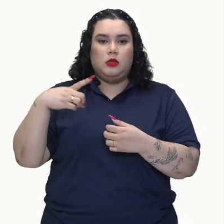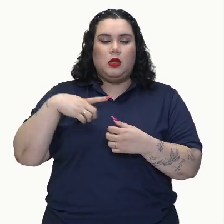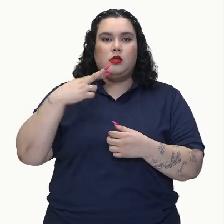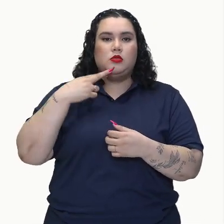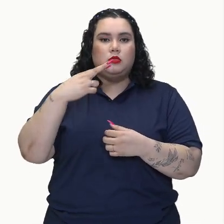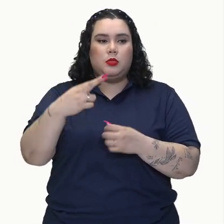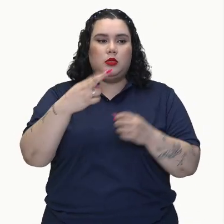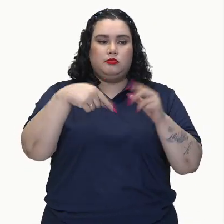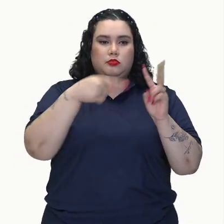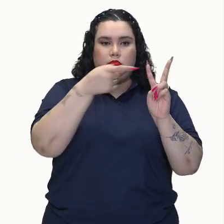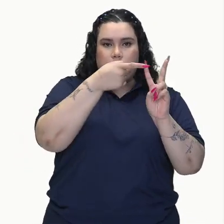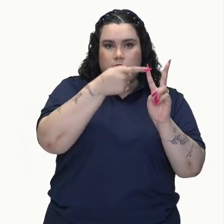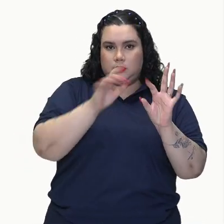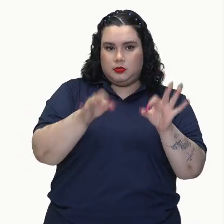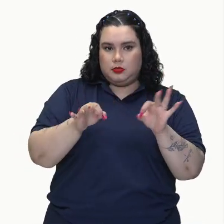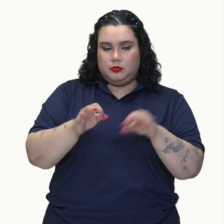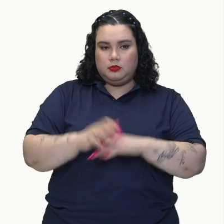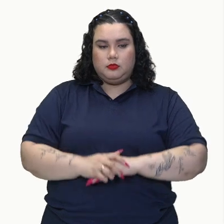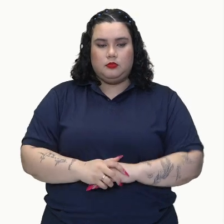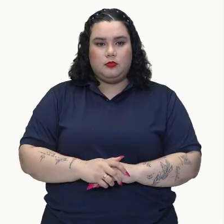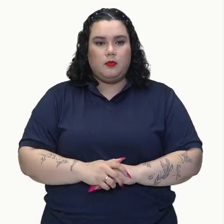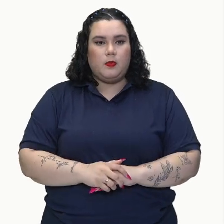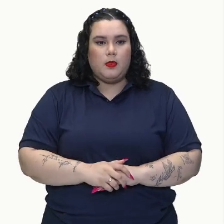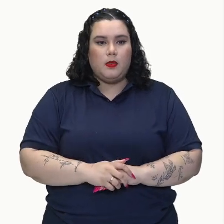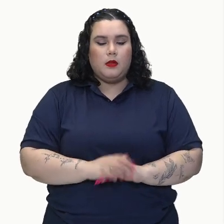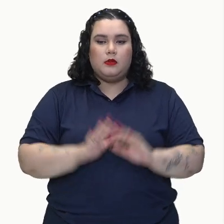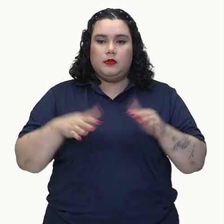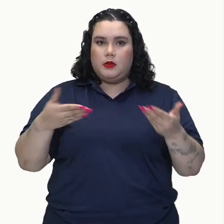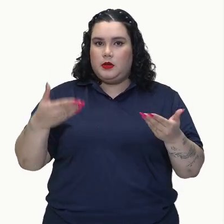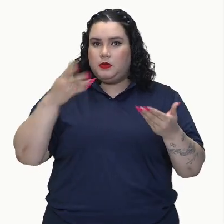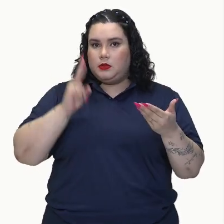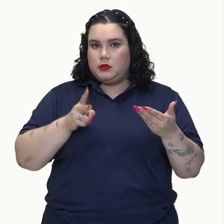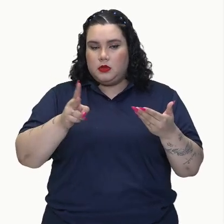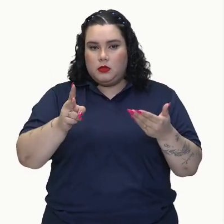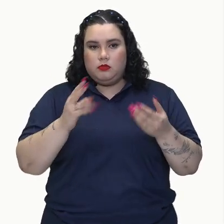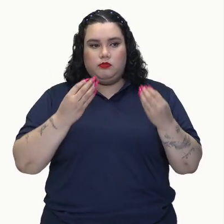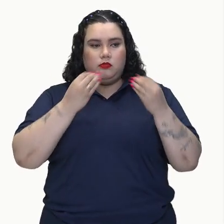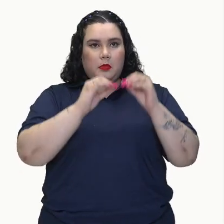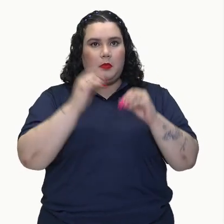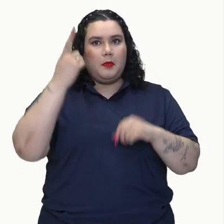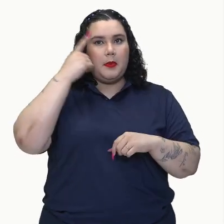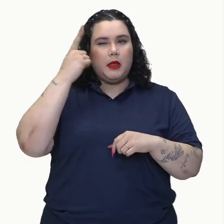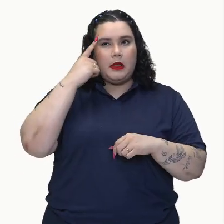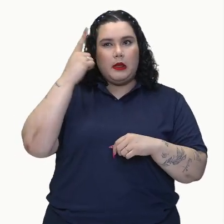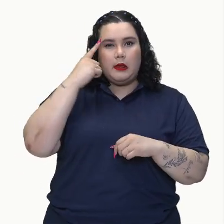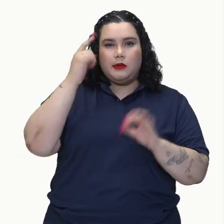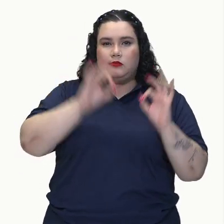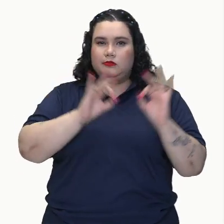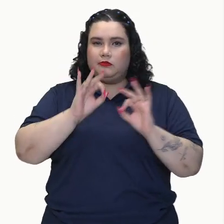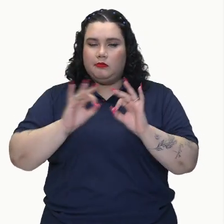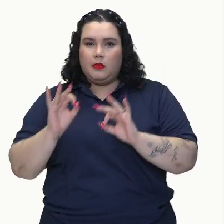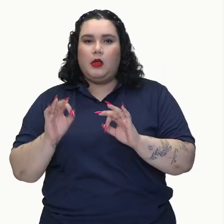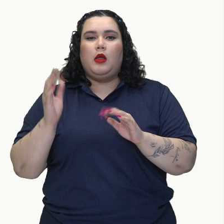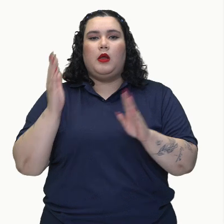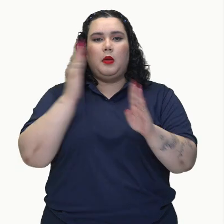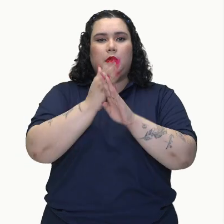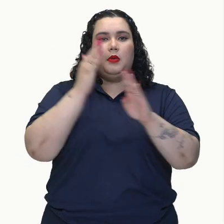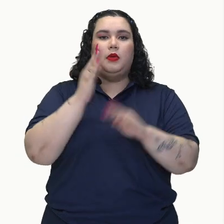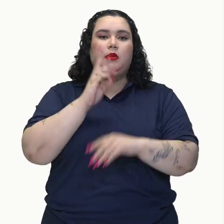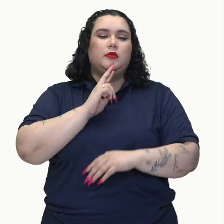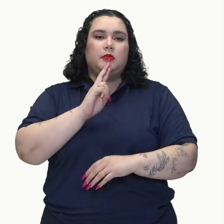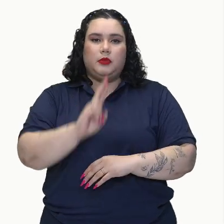da casinha. Beleza? Então, sempre assim, eu vou lá e vou pensando até encontrar esse